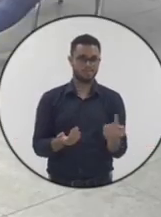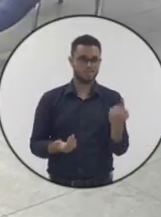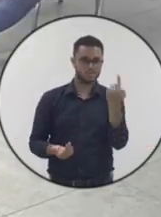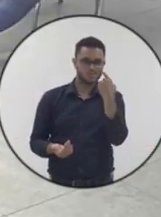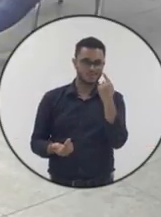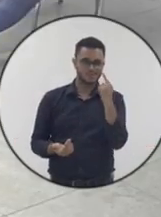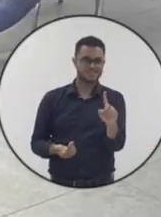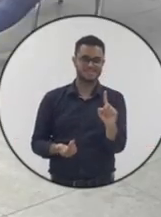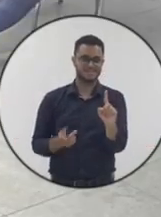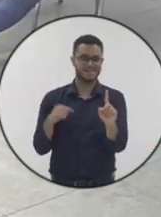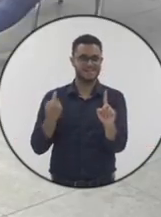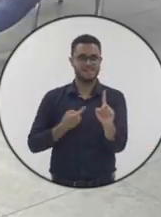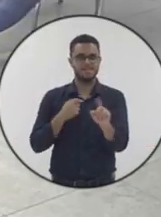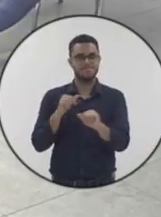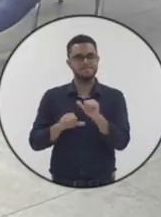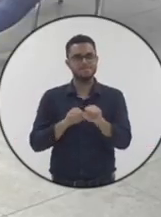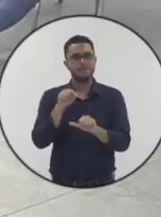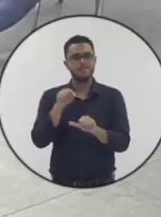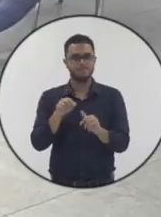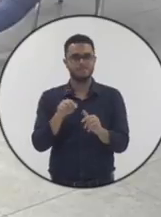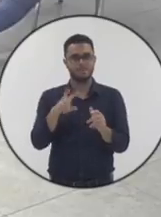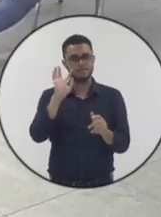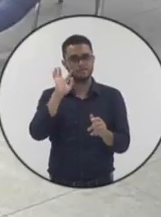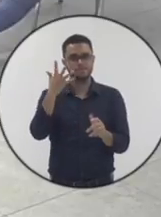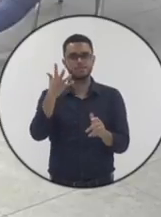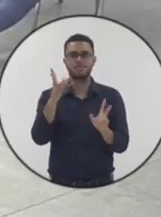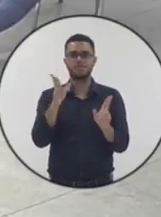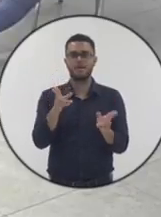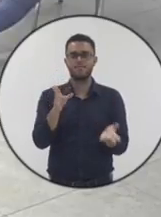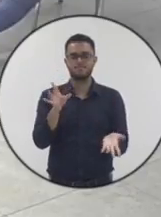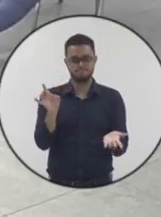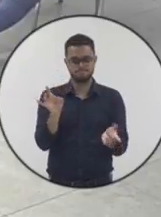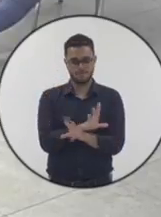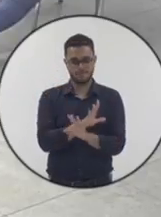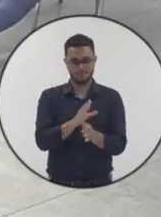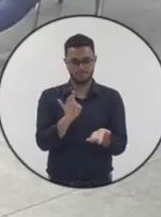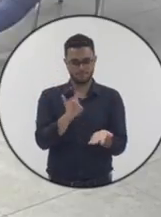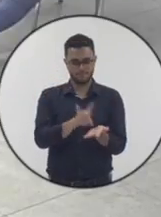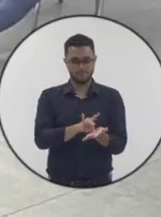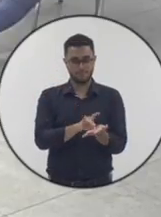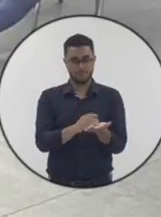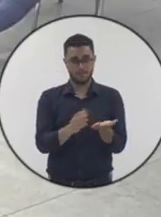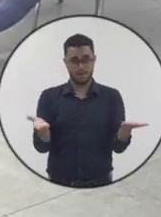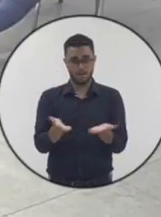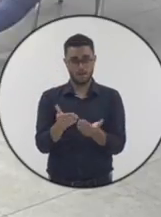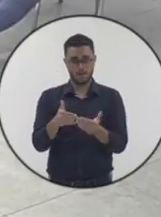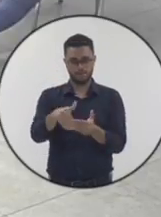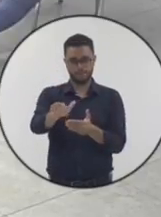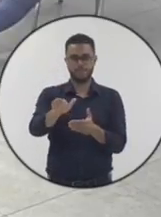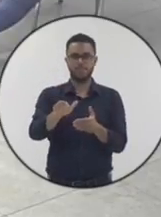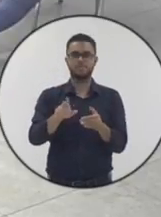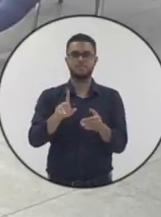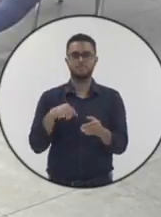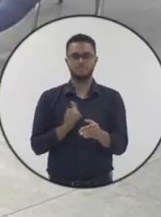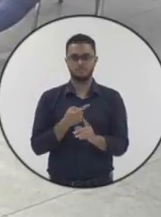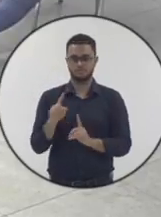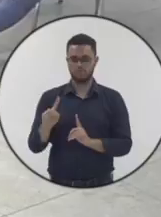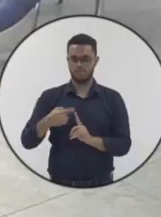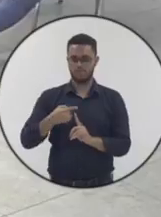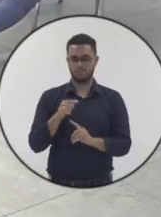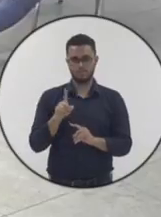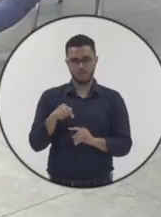nós tornamos a resolução uma resolução viva. A partir de agora, o nosso desafio é torná-la cada vez